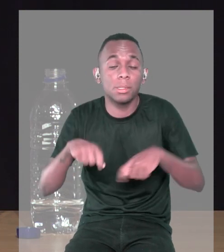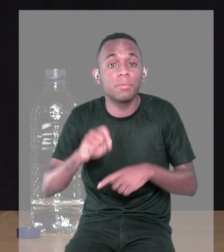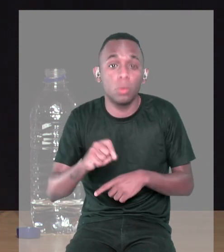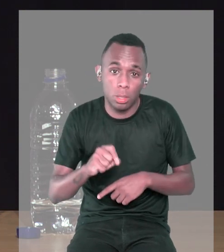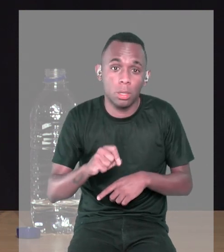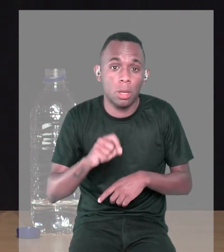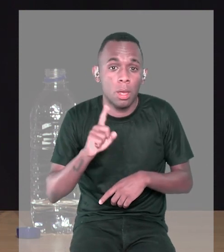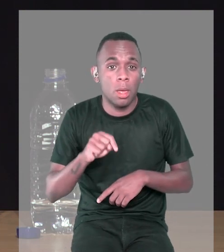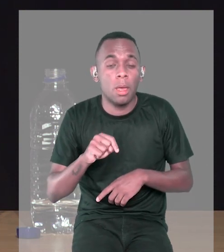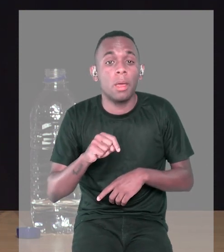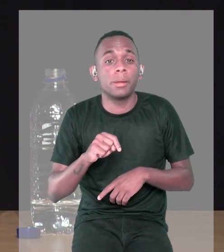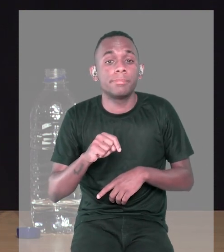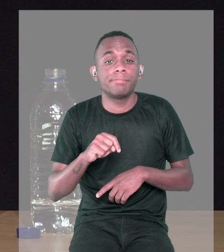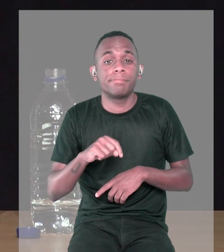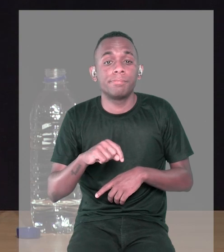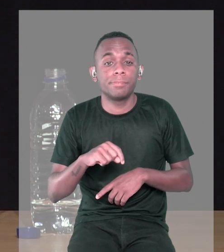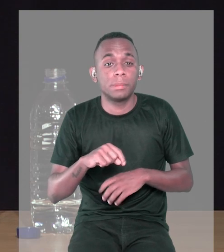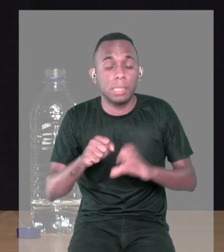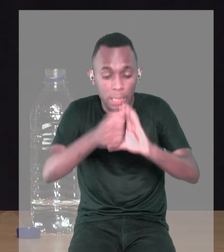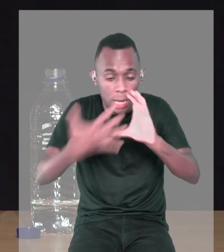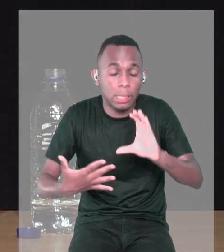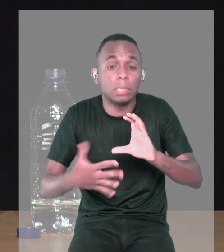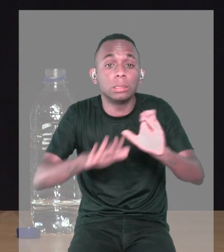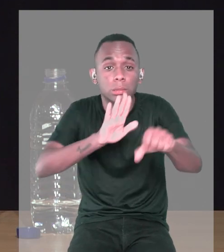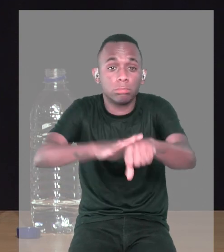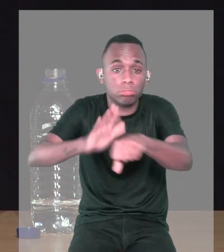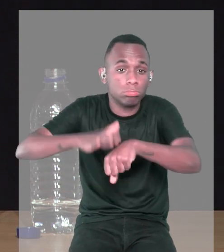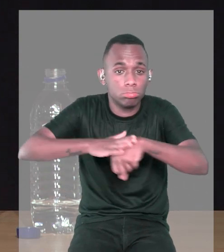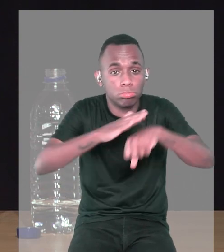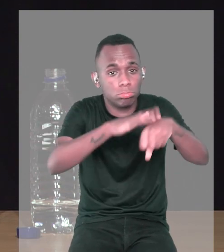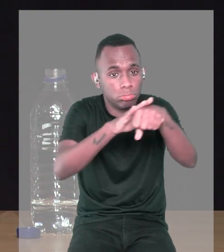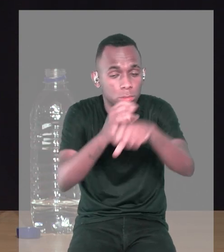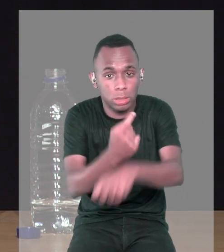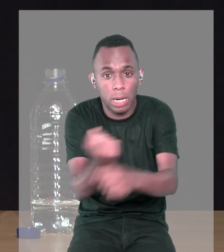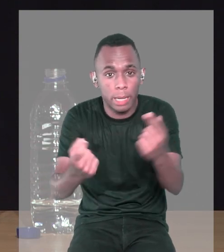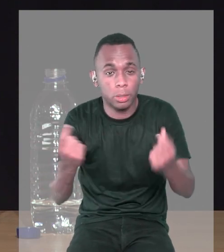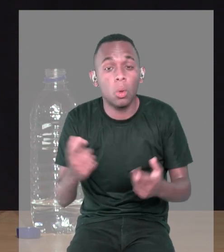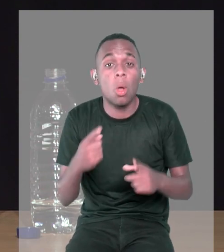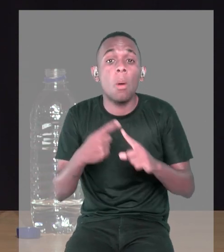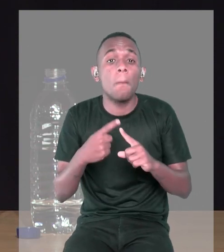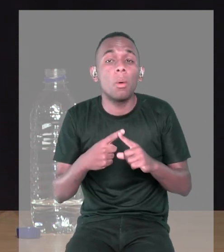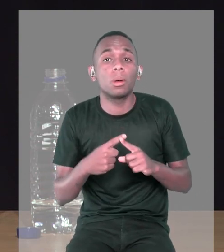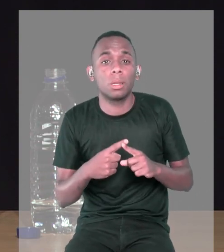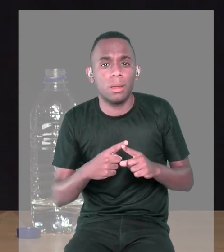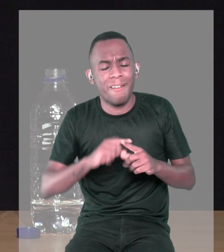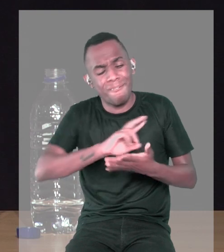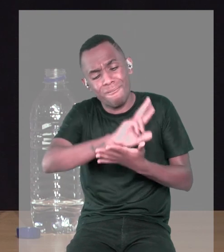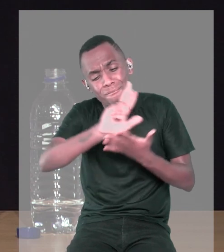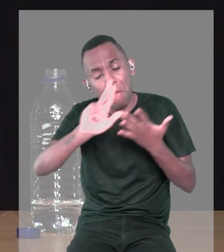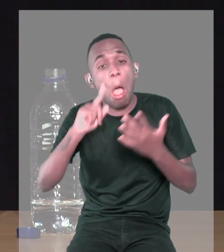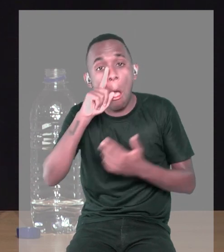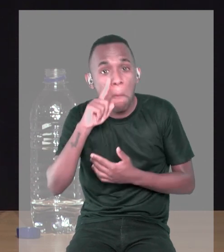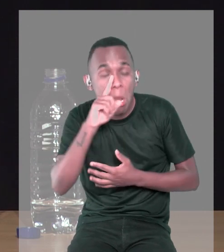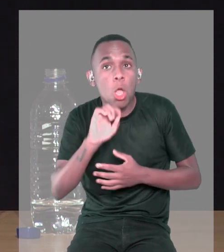porque entre os muitos perigos ou entre os muitos espantos com a técnica, nesse sentido, está a